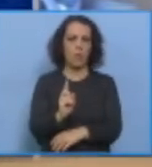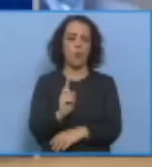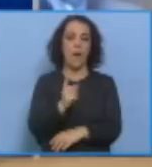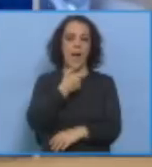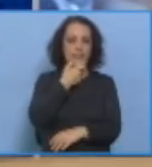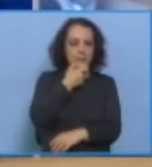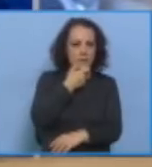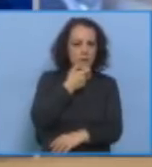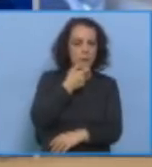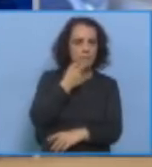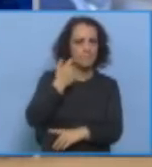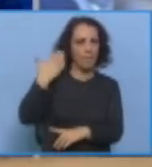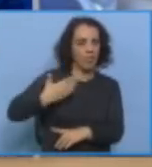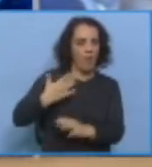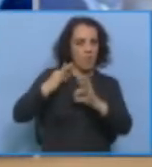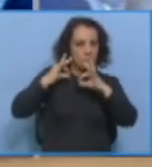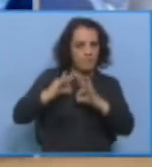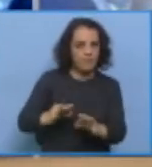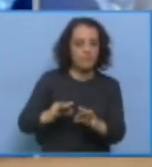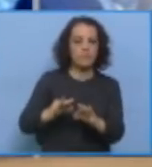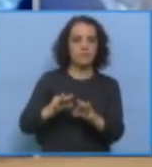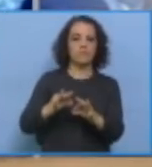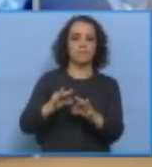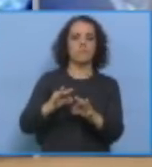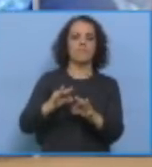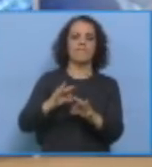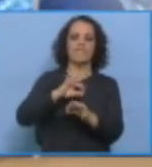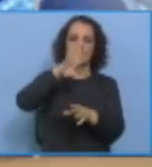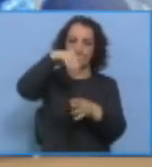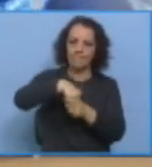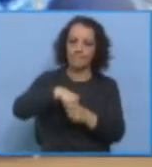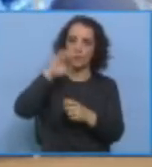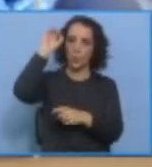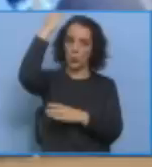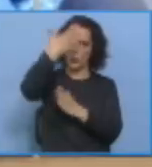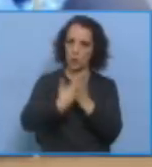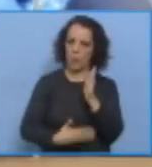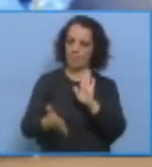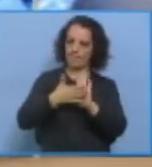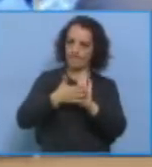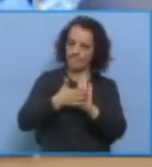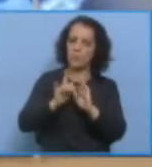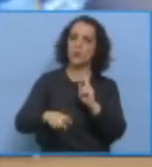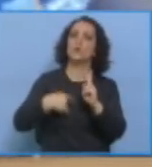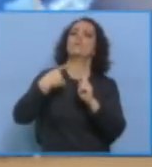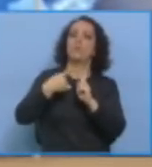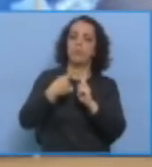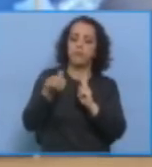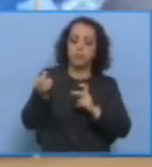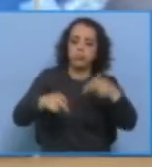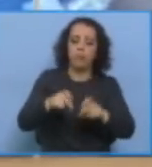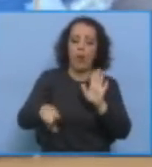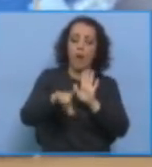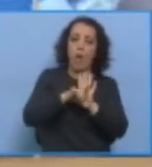conferido e é reconhecido como direito efetivamente consagrado e constitucionalmente consagrado, e depois nas legislações subsequentes também